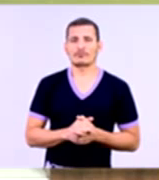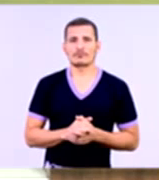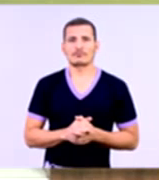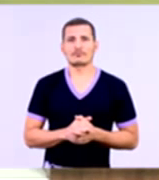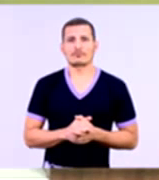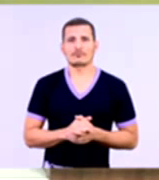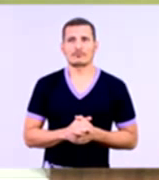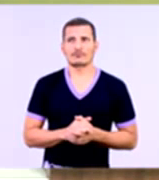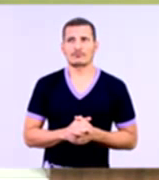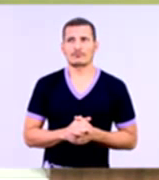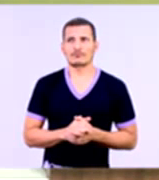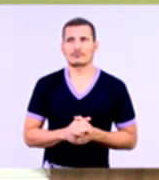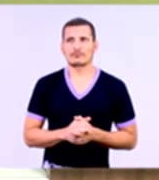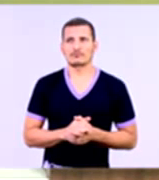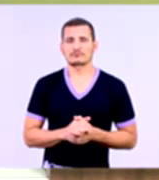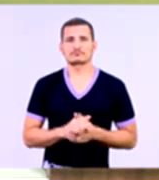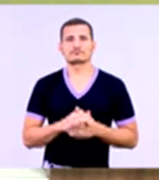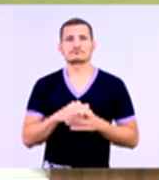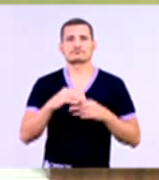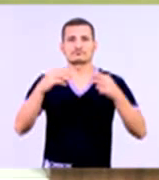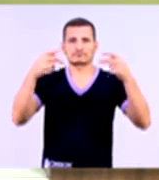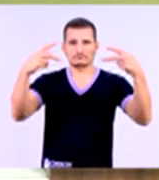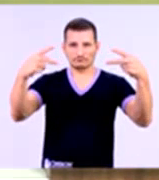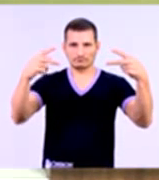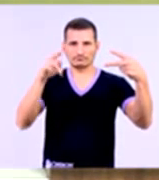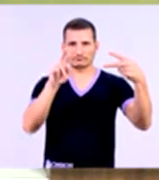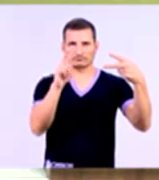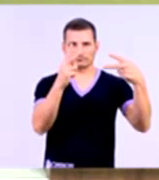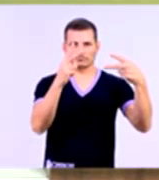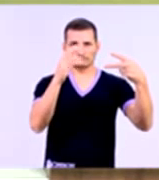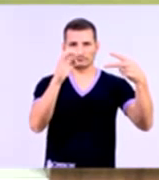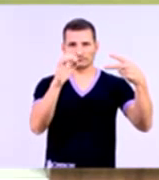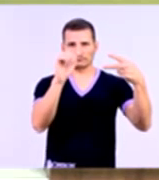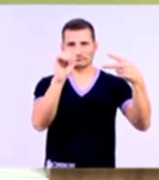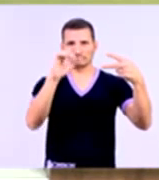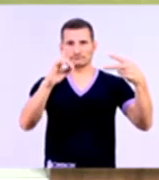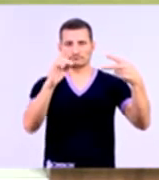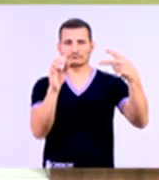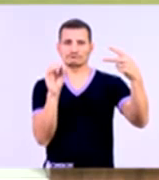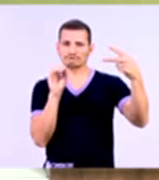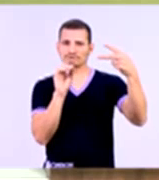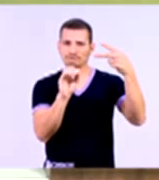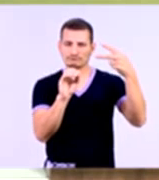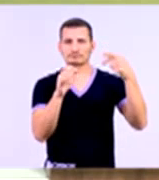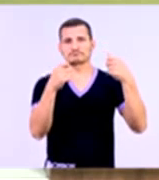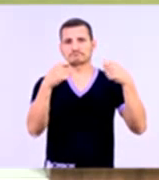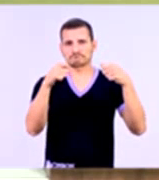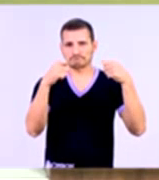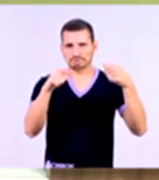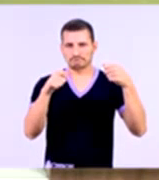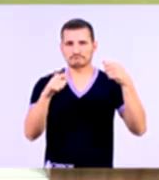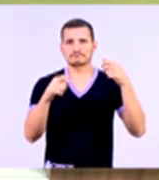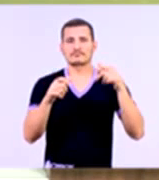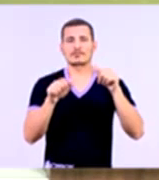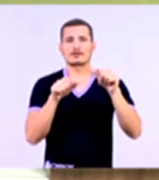Bootstrap na tag head, né, do HTML, a gente precisa referenciar e alterar